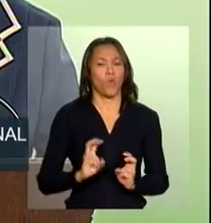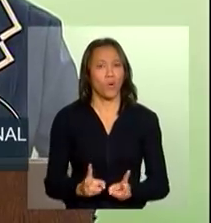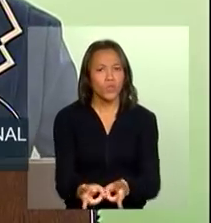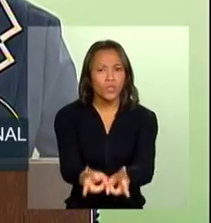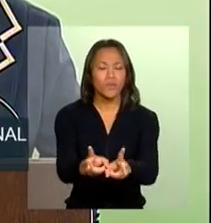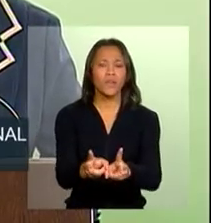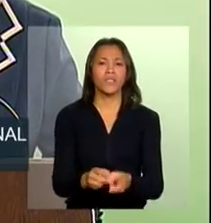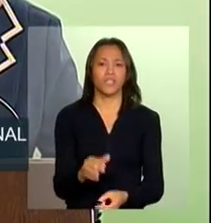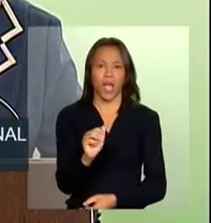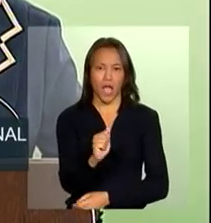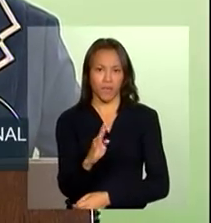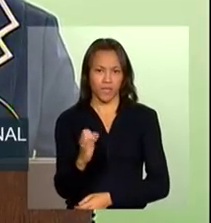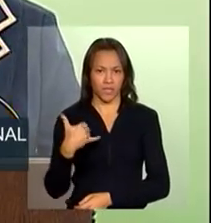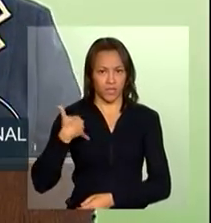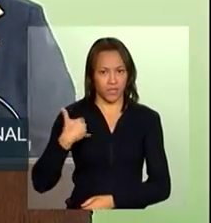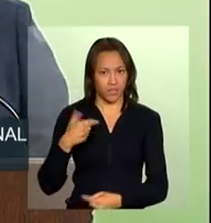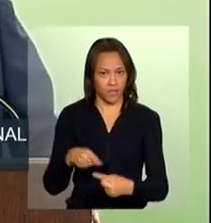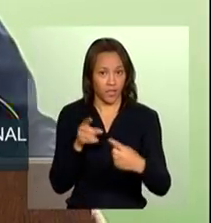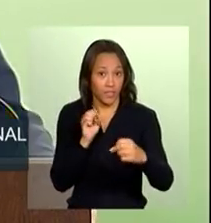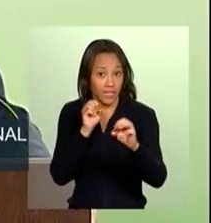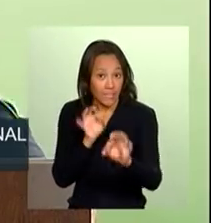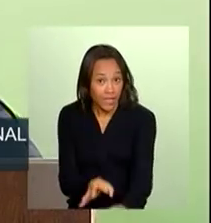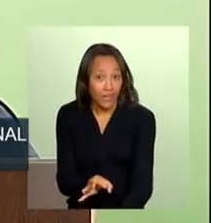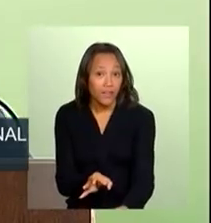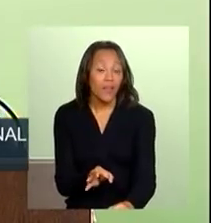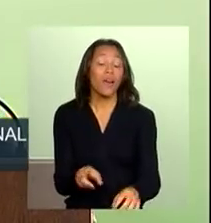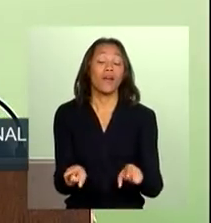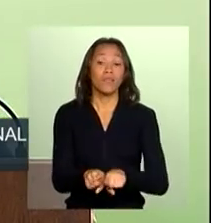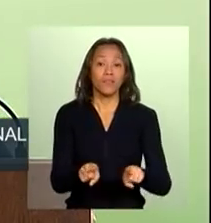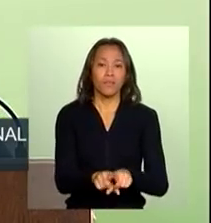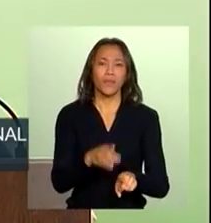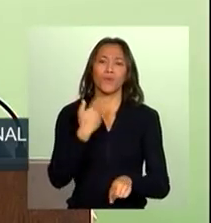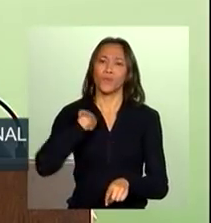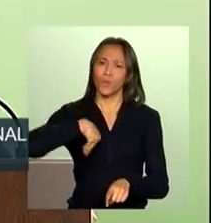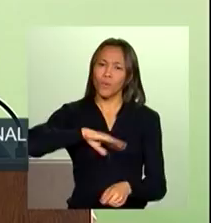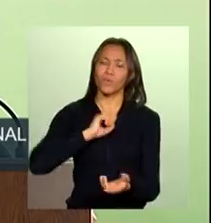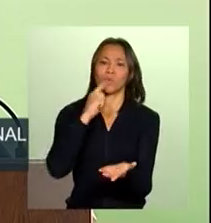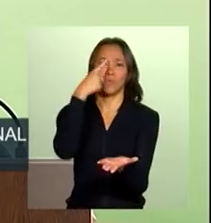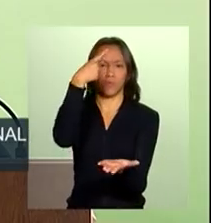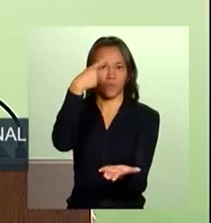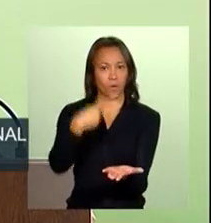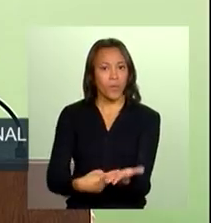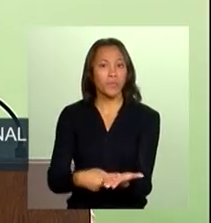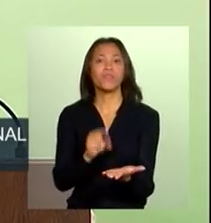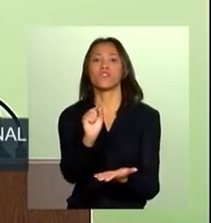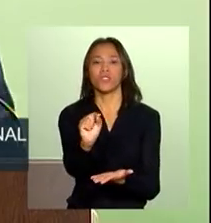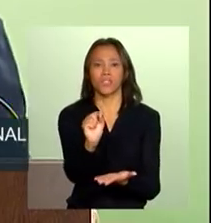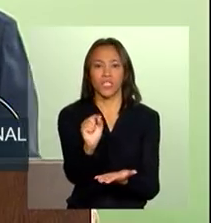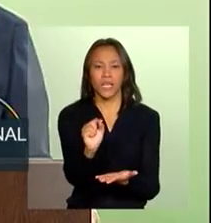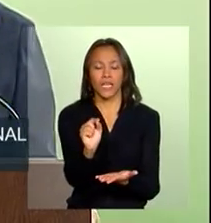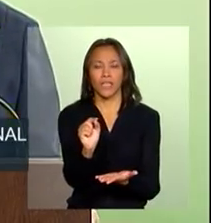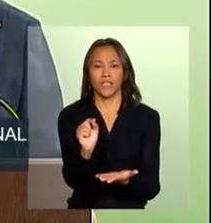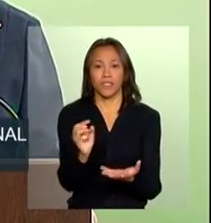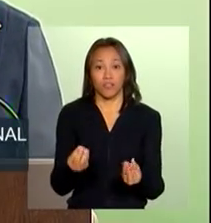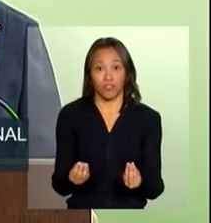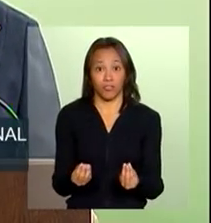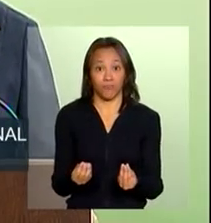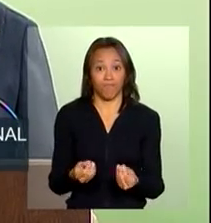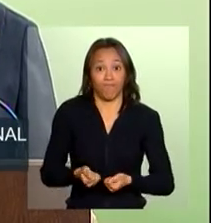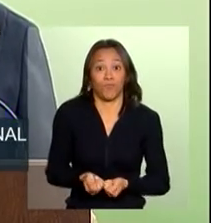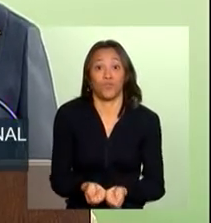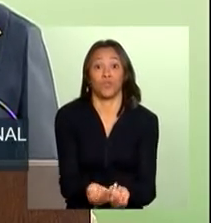alfabetização na idade certa é também o nosso compromisso de levar e